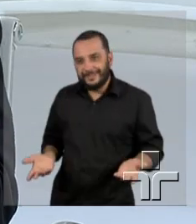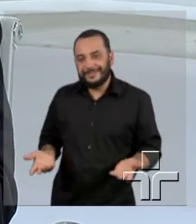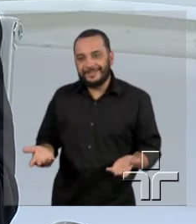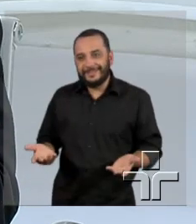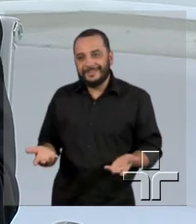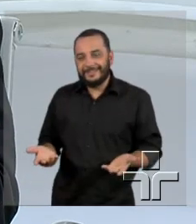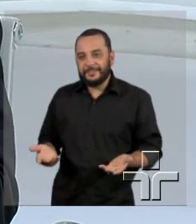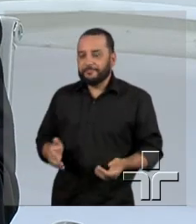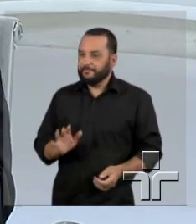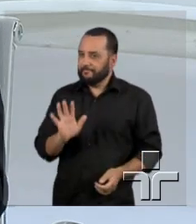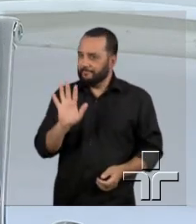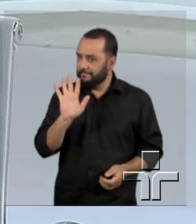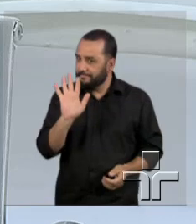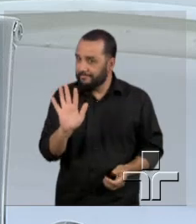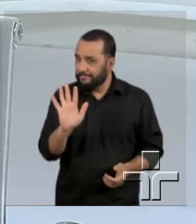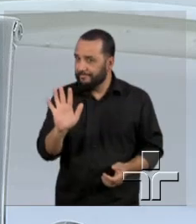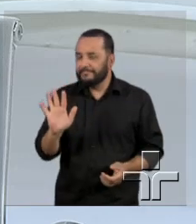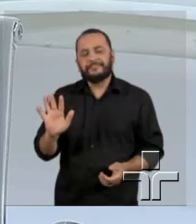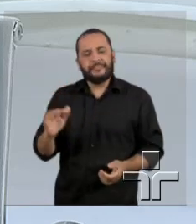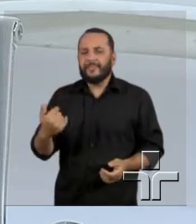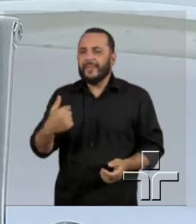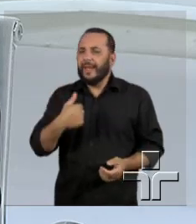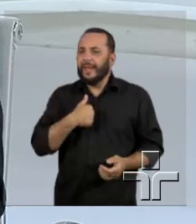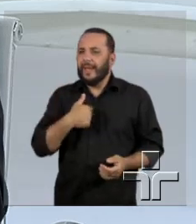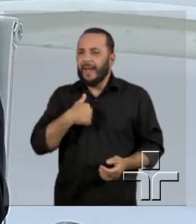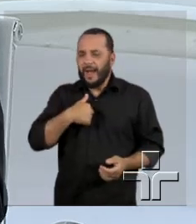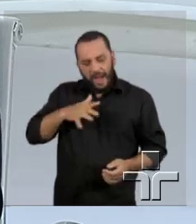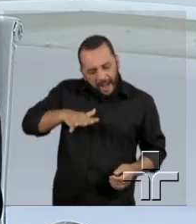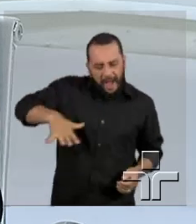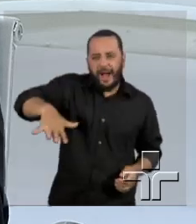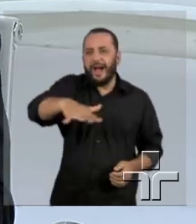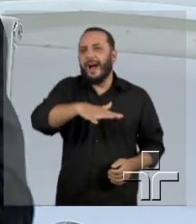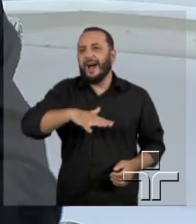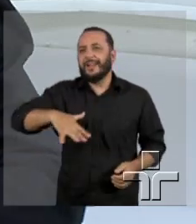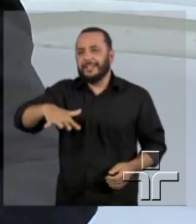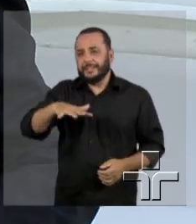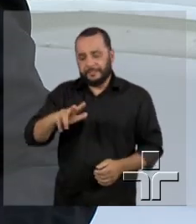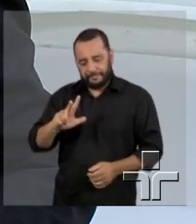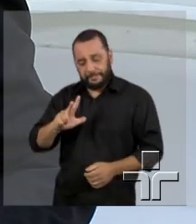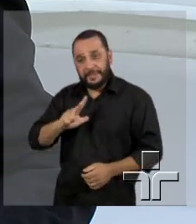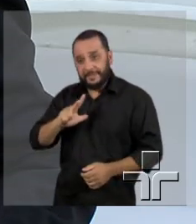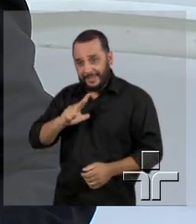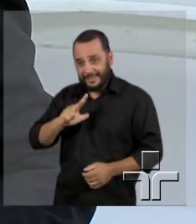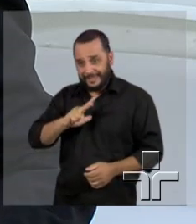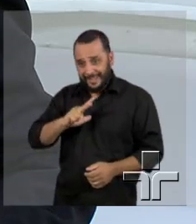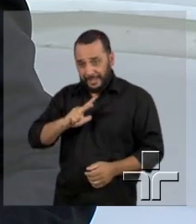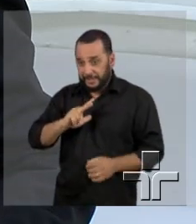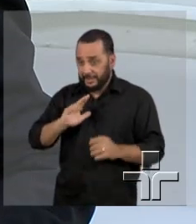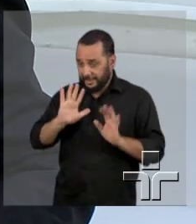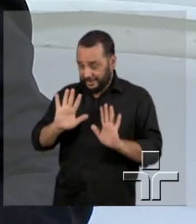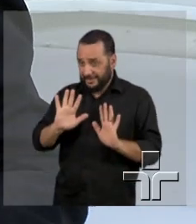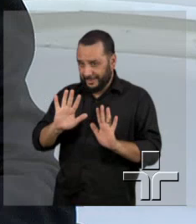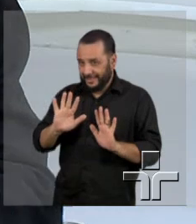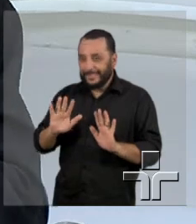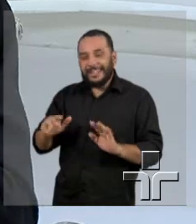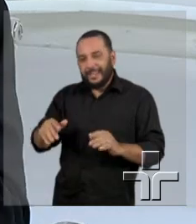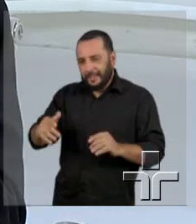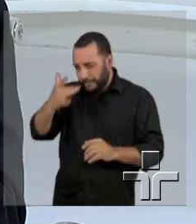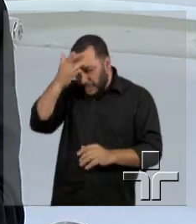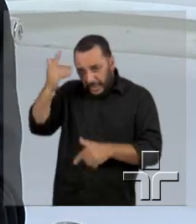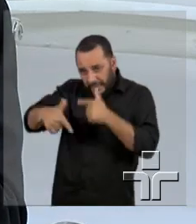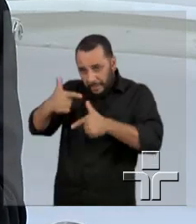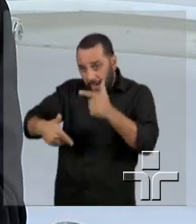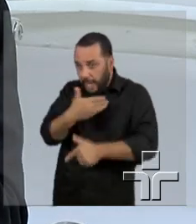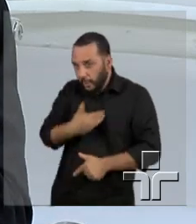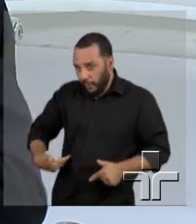Então, eu restringo o âmbito de privacidade dos agentes públicos como uma forma necessária